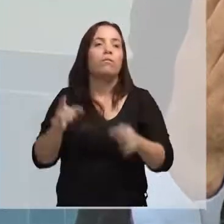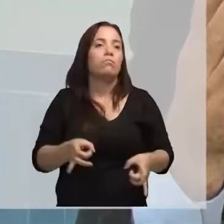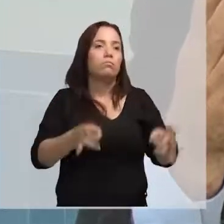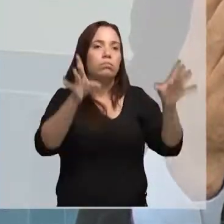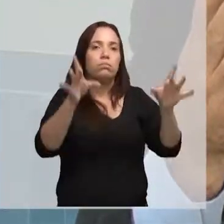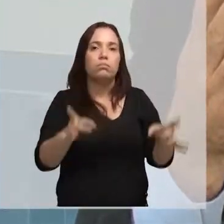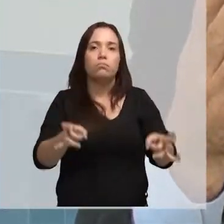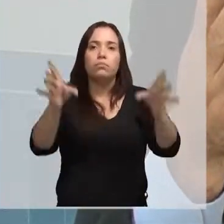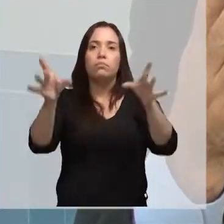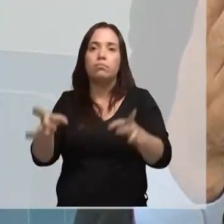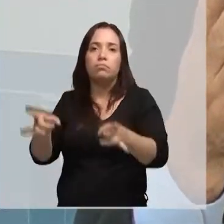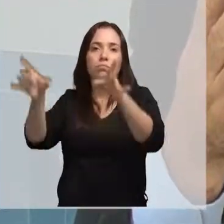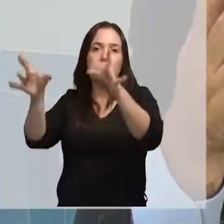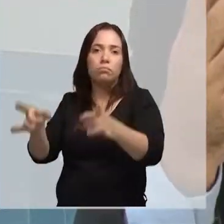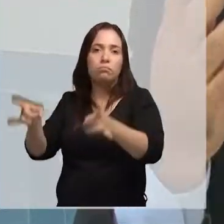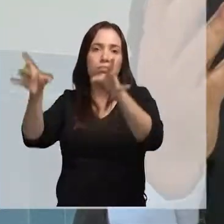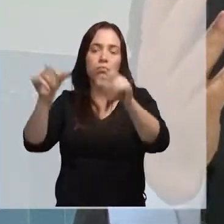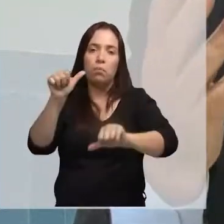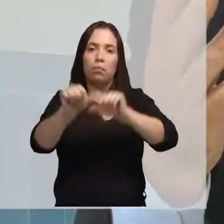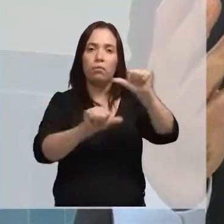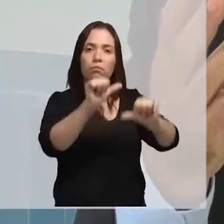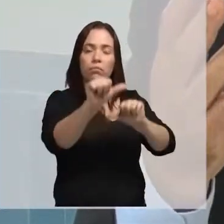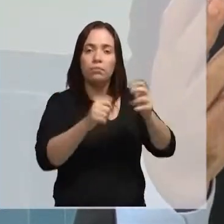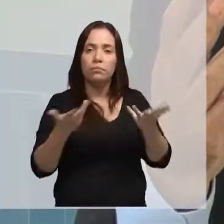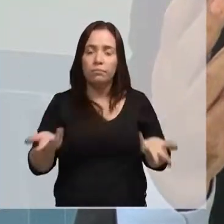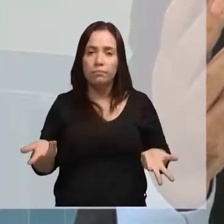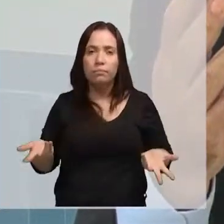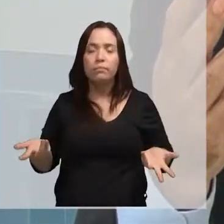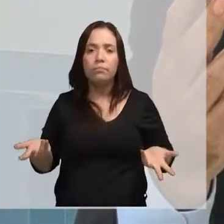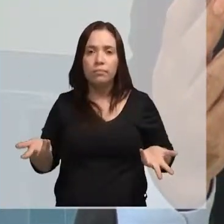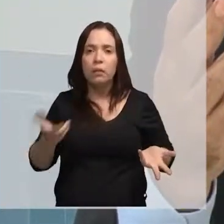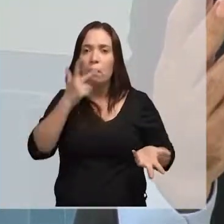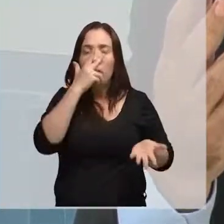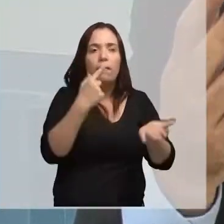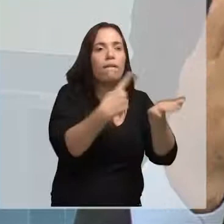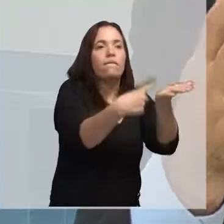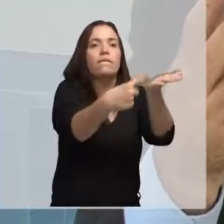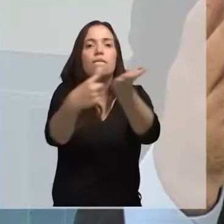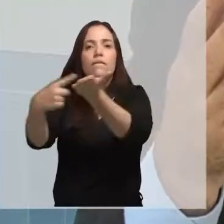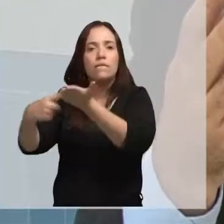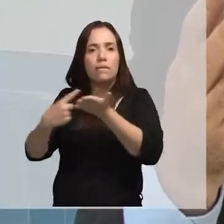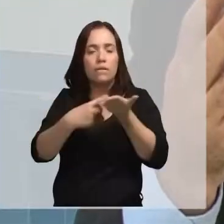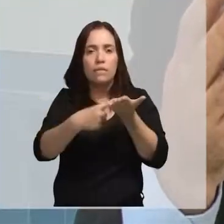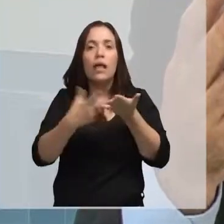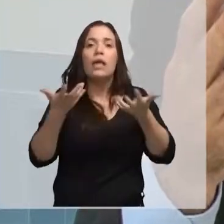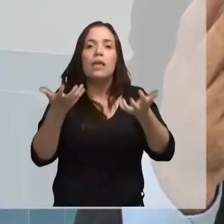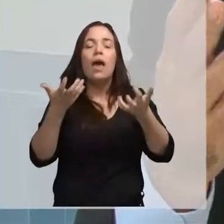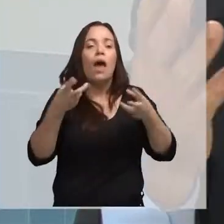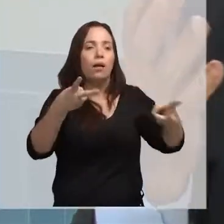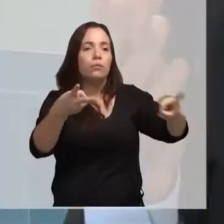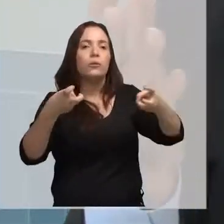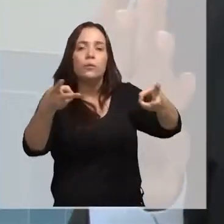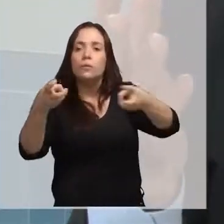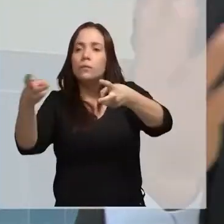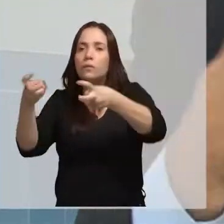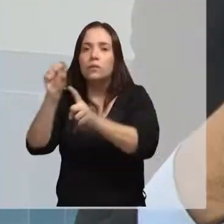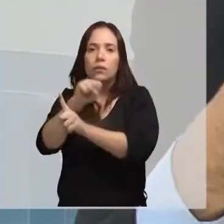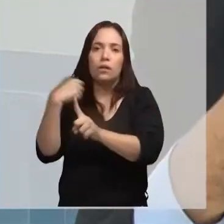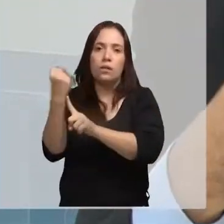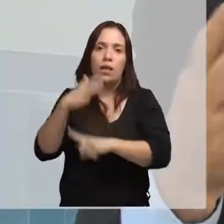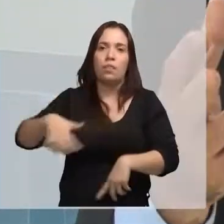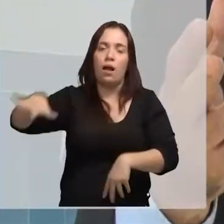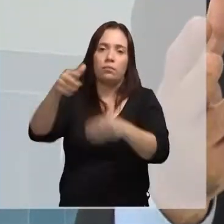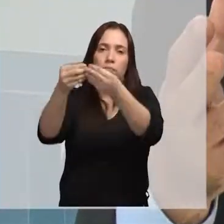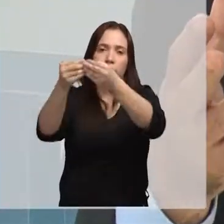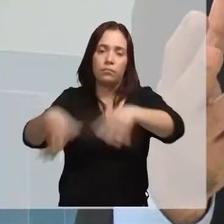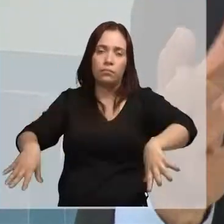cartel de banco. E esse cartel de banco que tem no nosso país explora a população. E o pior, tem candidatos